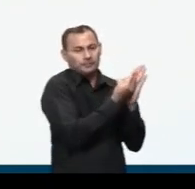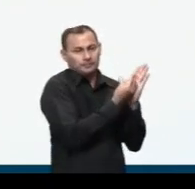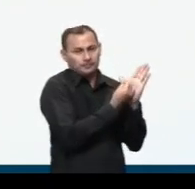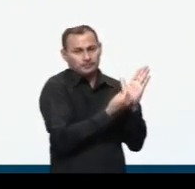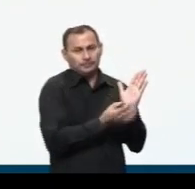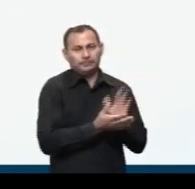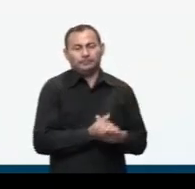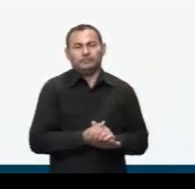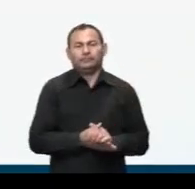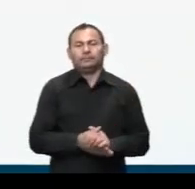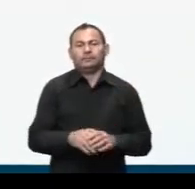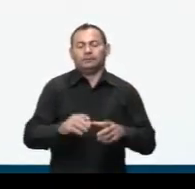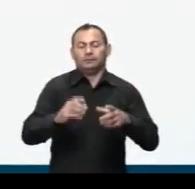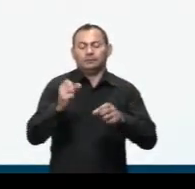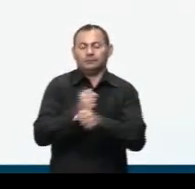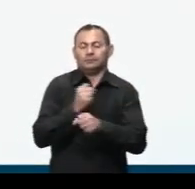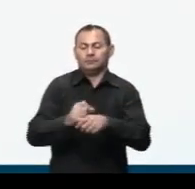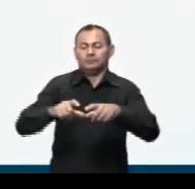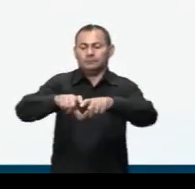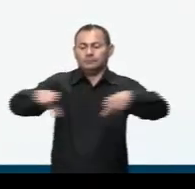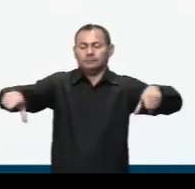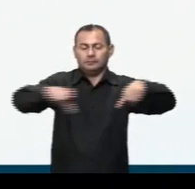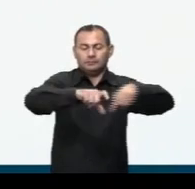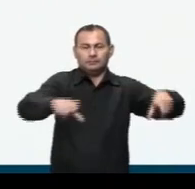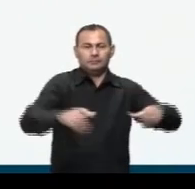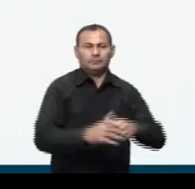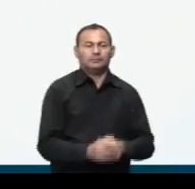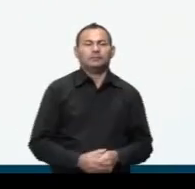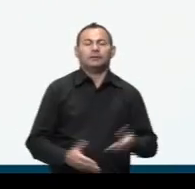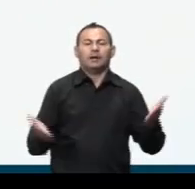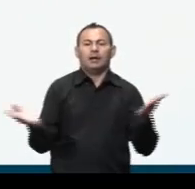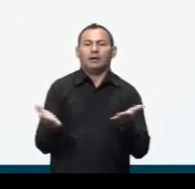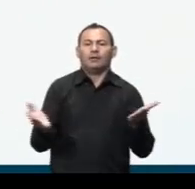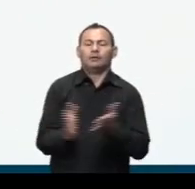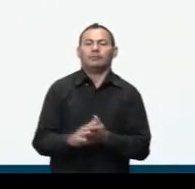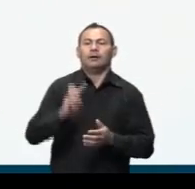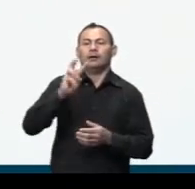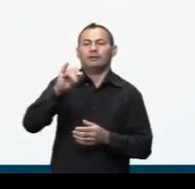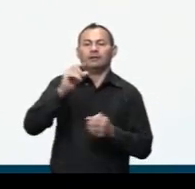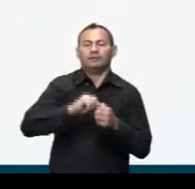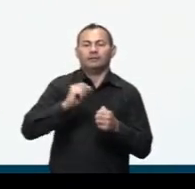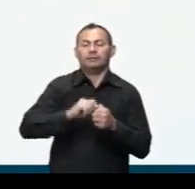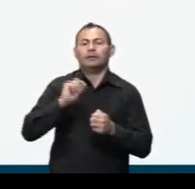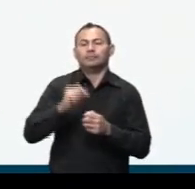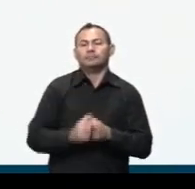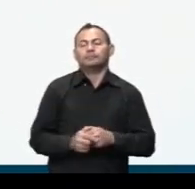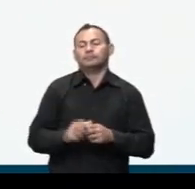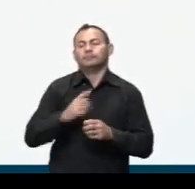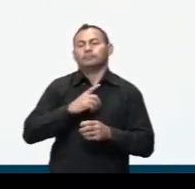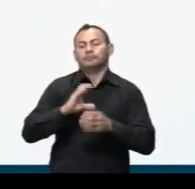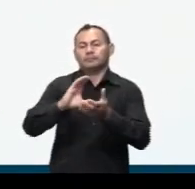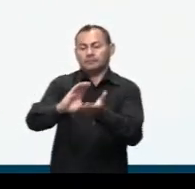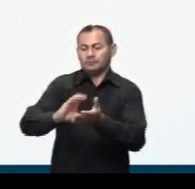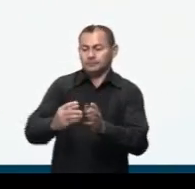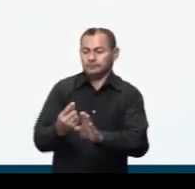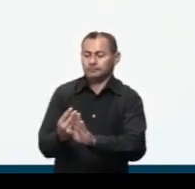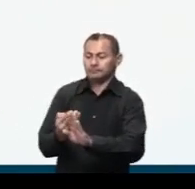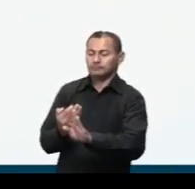ali no canteiro. E agora a gente vai fazer o quê? Vai montar o gabarito. Então a gente vai dar um